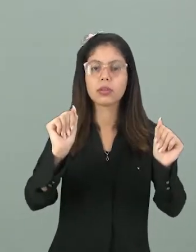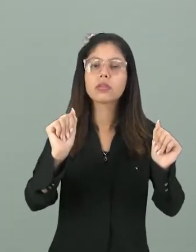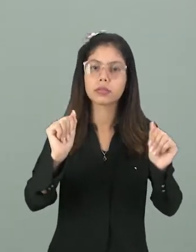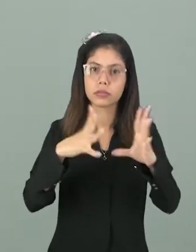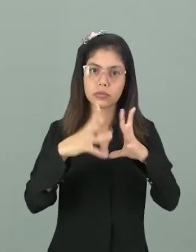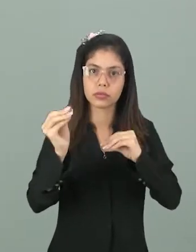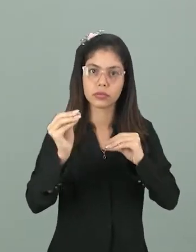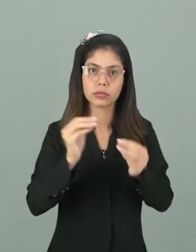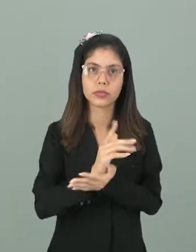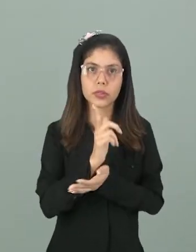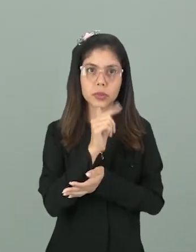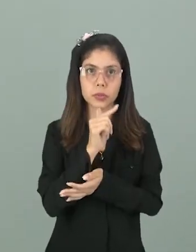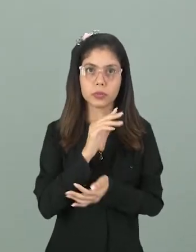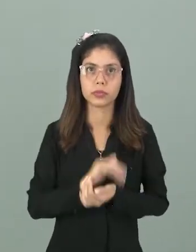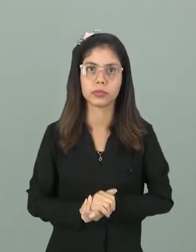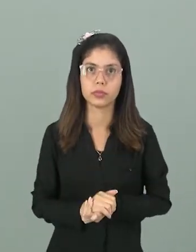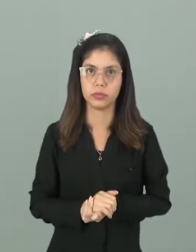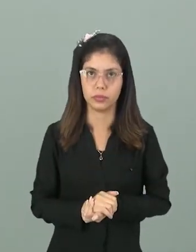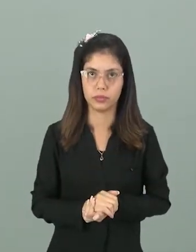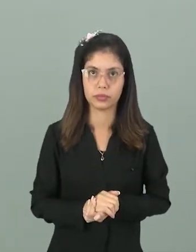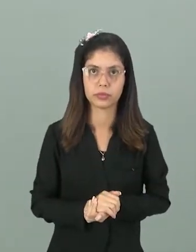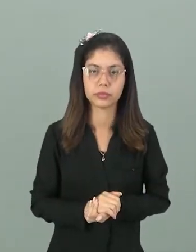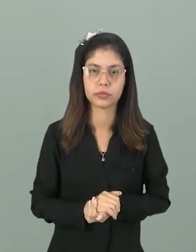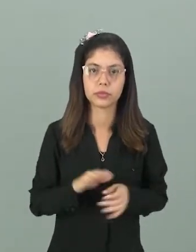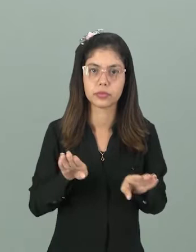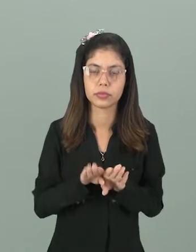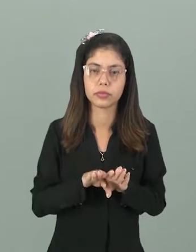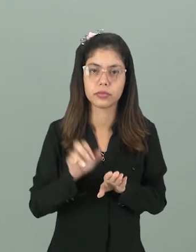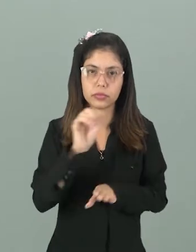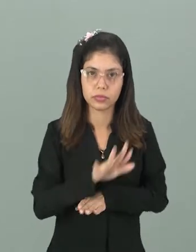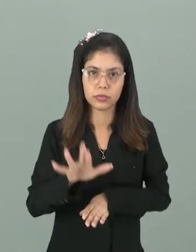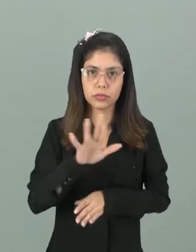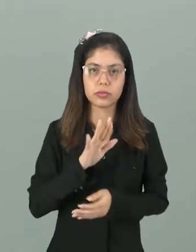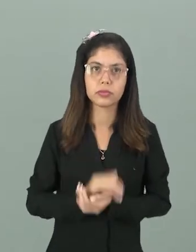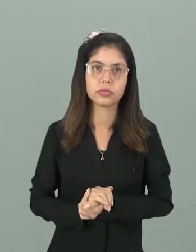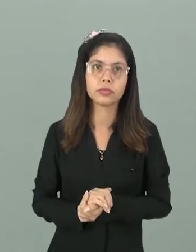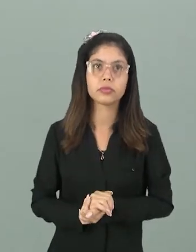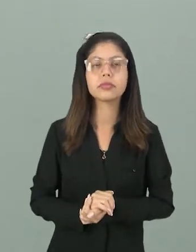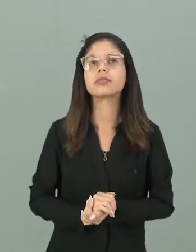água, porque a água é considerada um solvente universal.